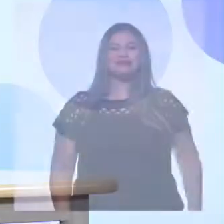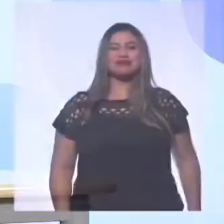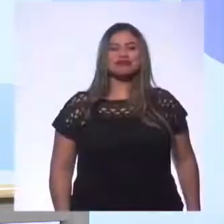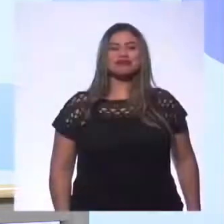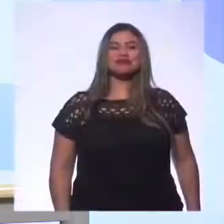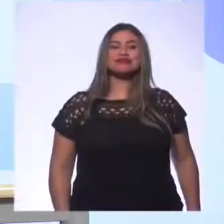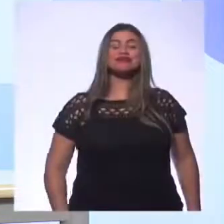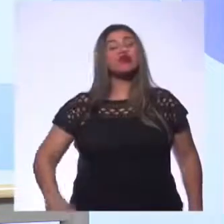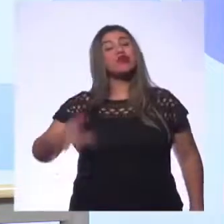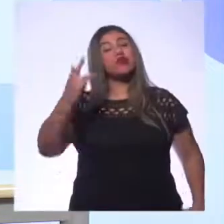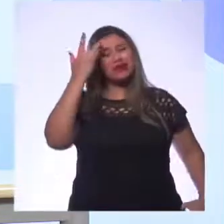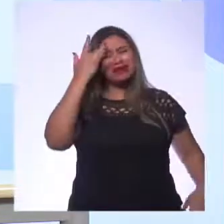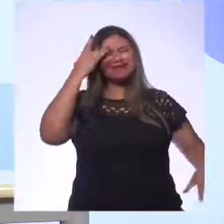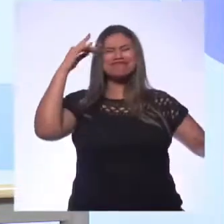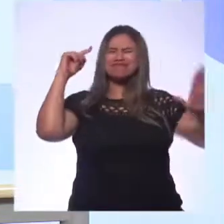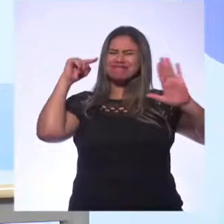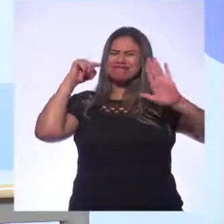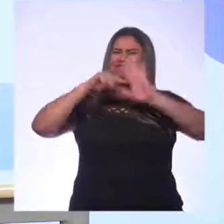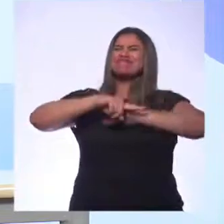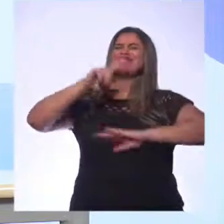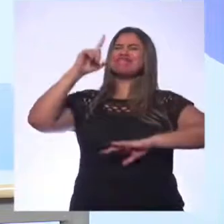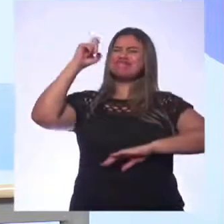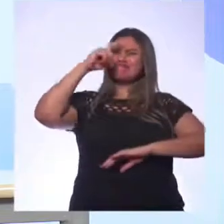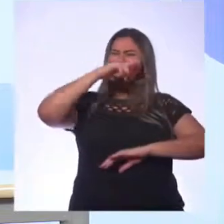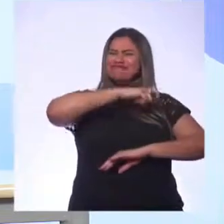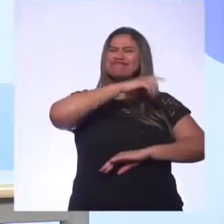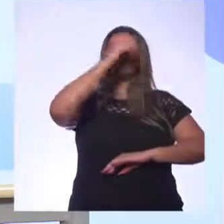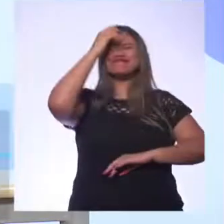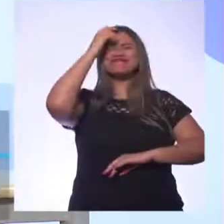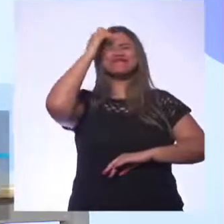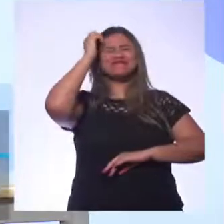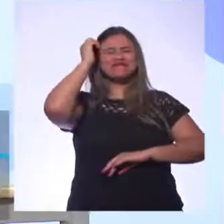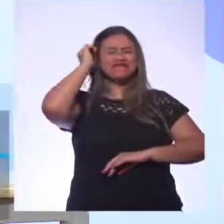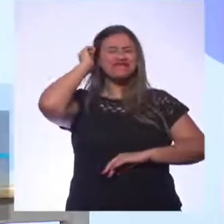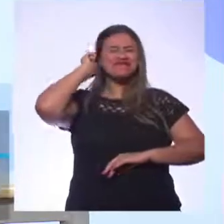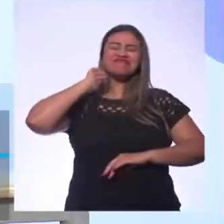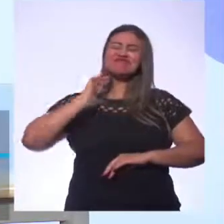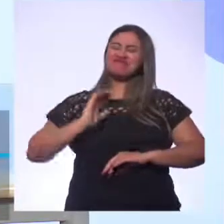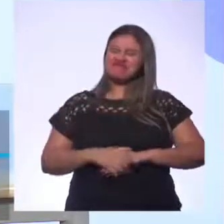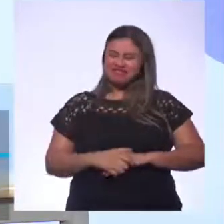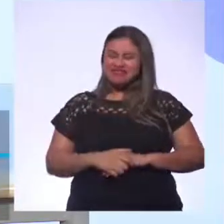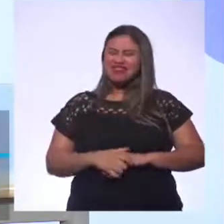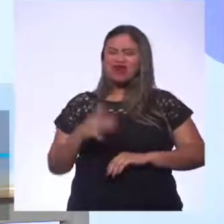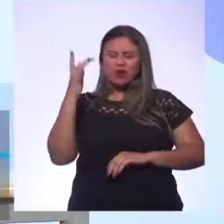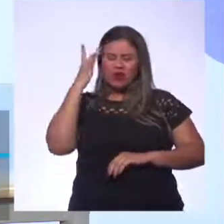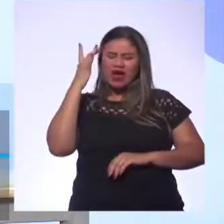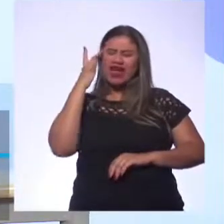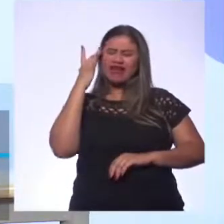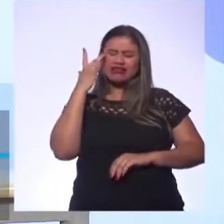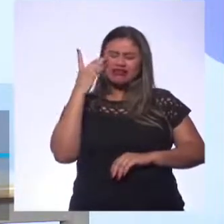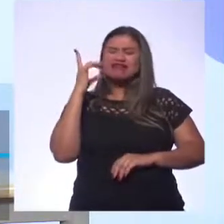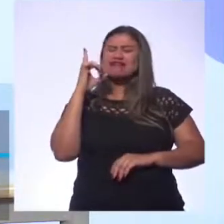Acho que essa pergunta é difícil, viu, Ed? Né? Essa é uma pergunta aqui que pega a gente pelo pé,